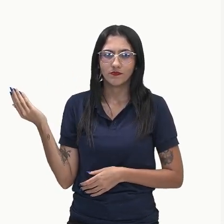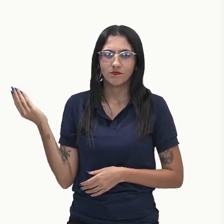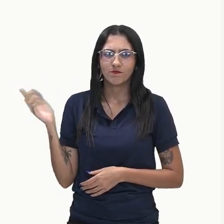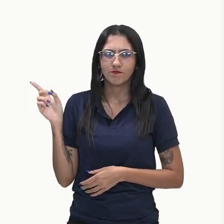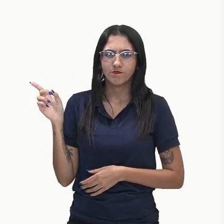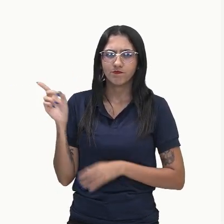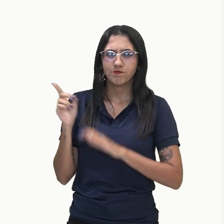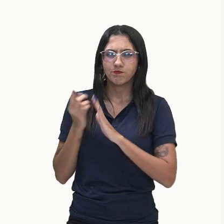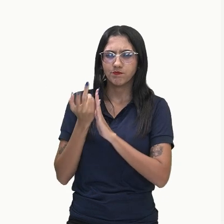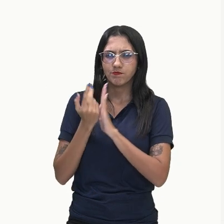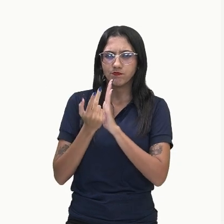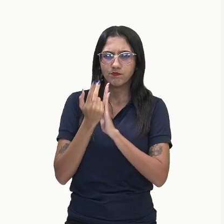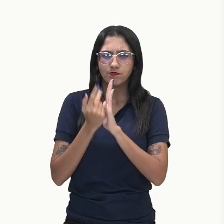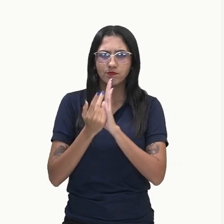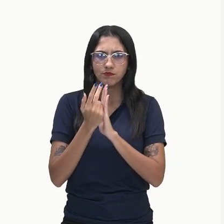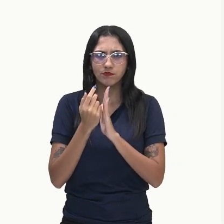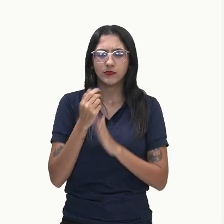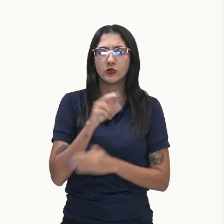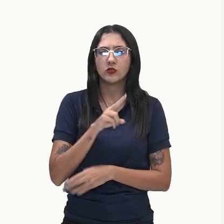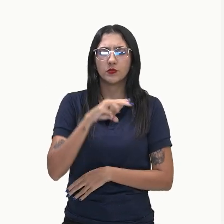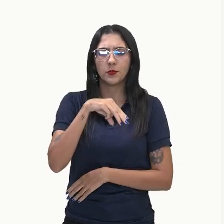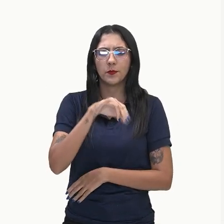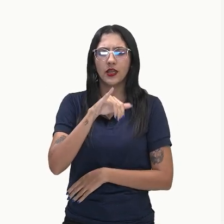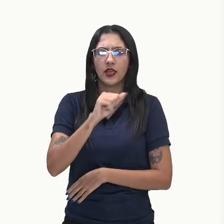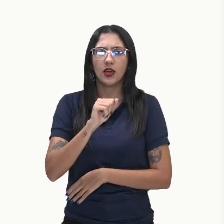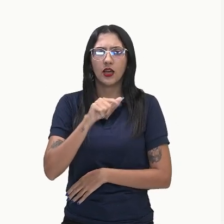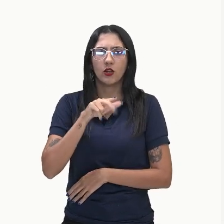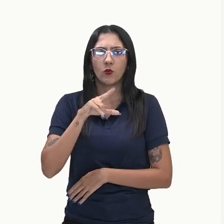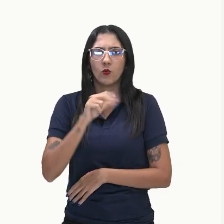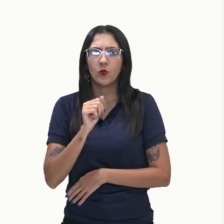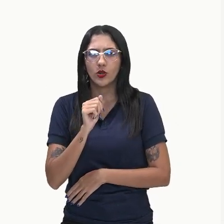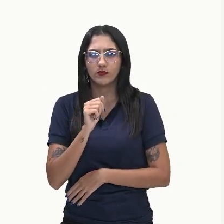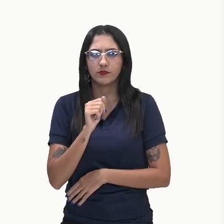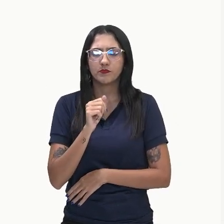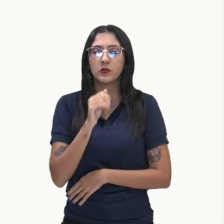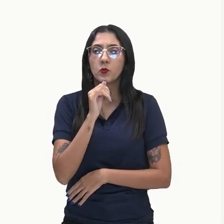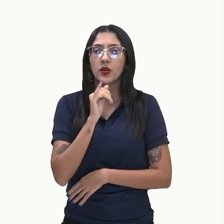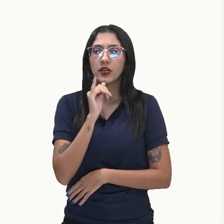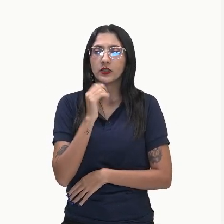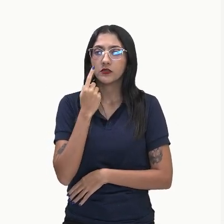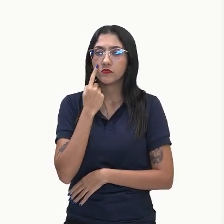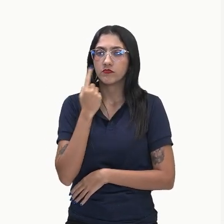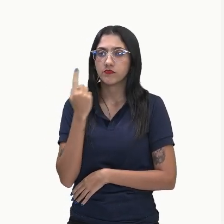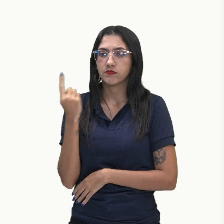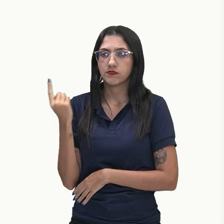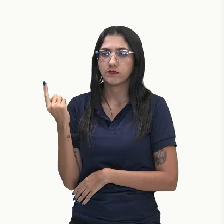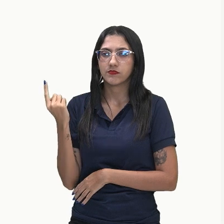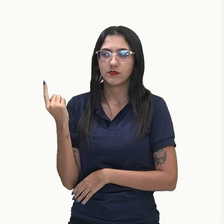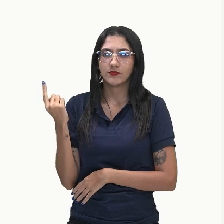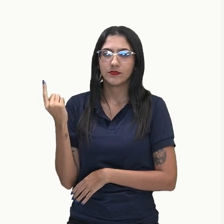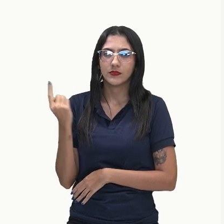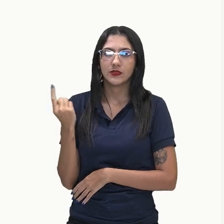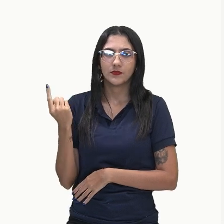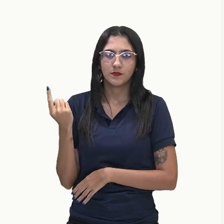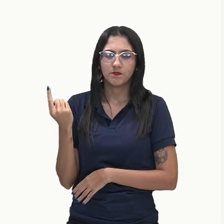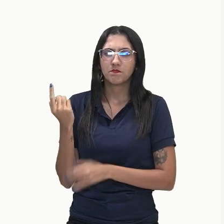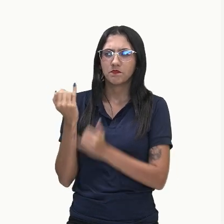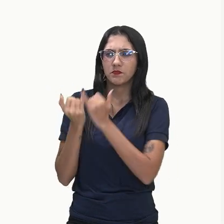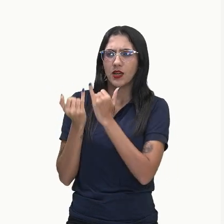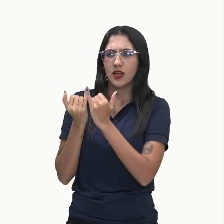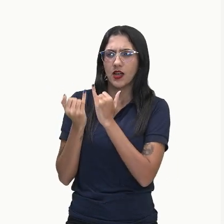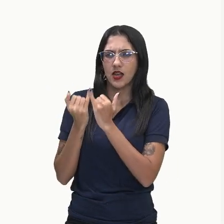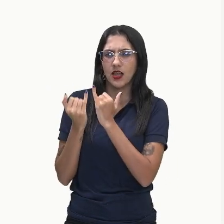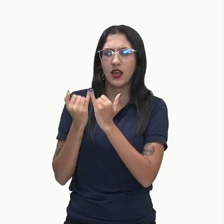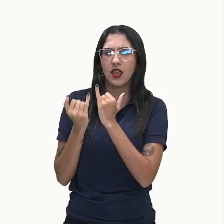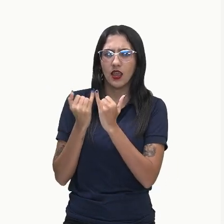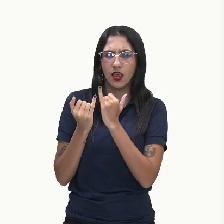gente chama de ângulo meia-lua, o valor dele é 180 graus. E se você prestar atenção, é esta forma aí que o